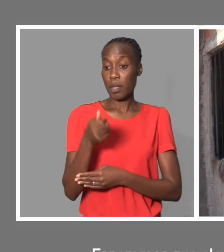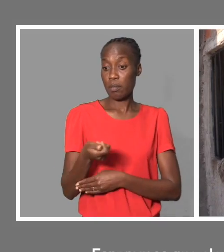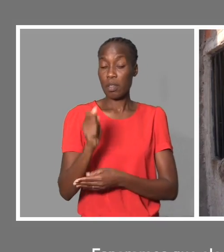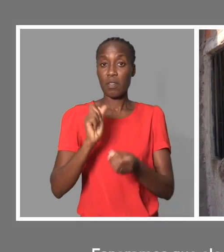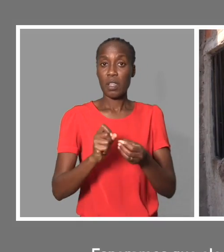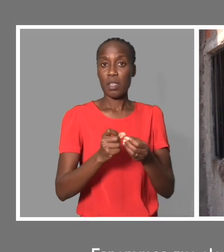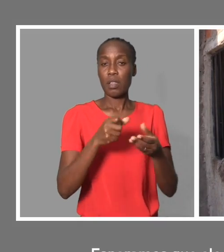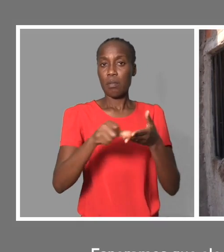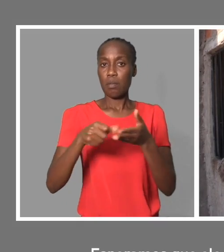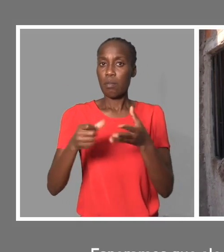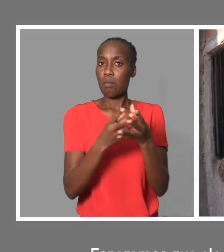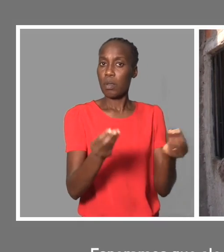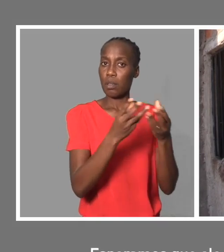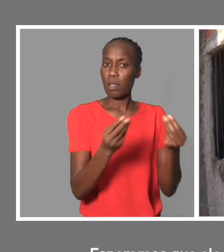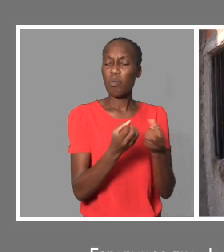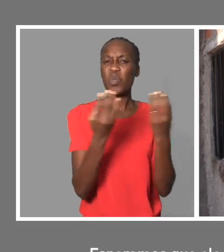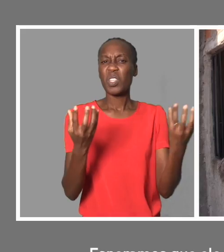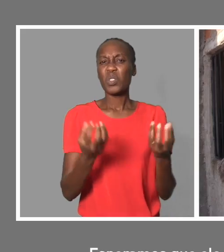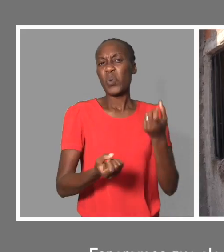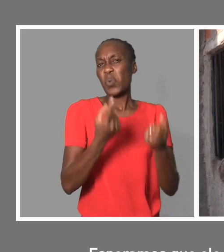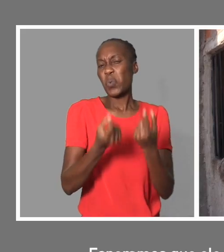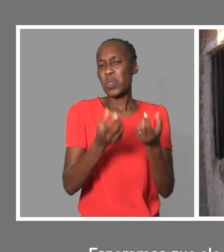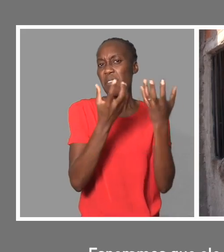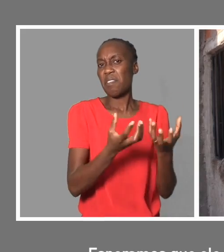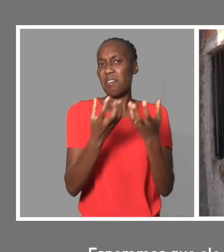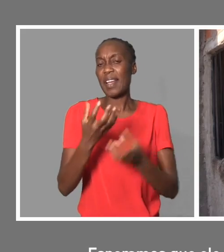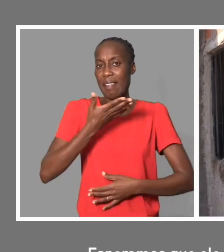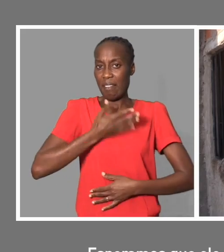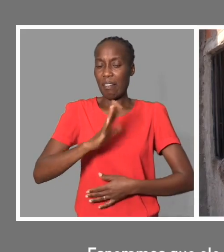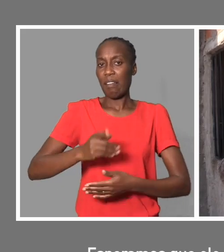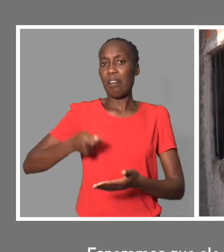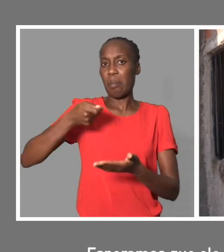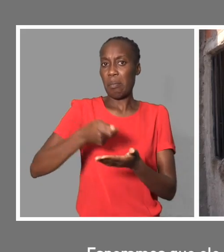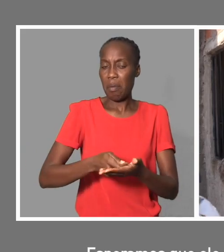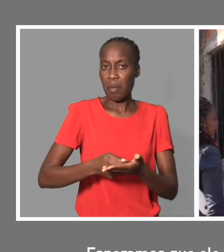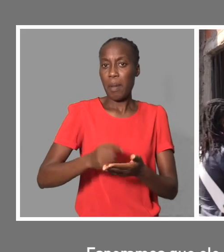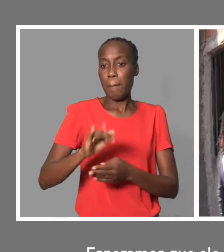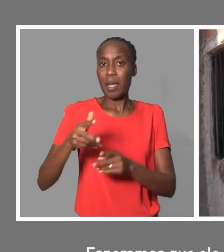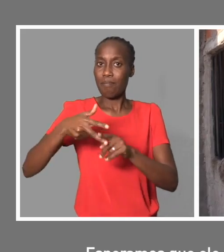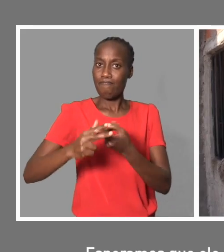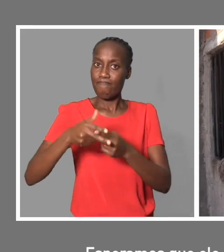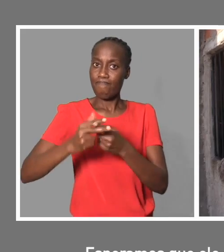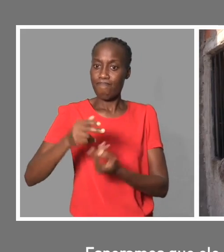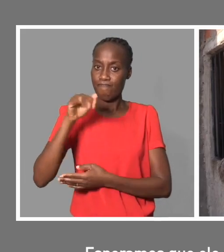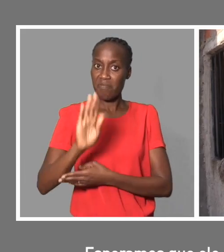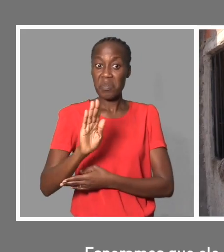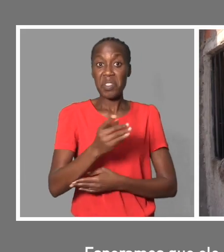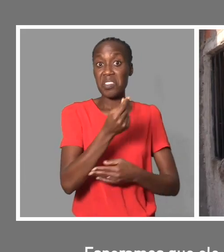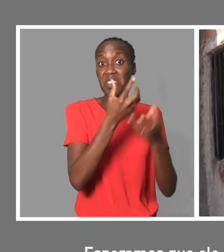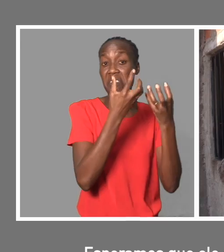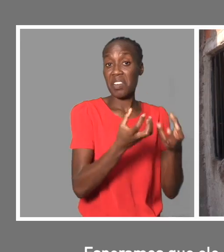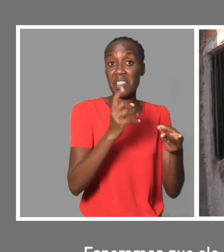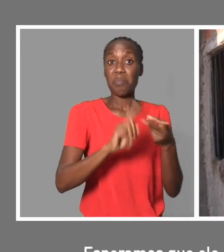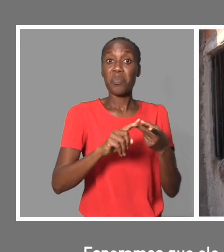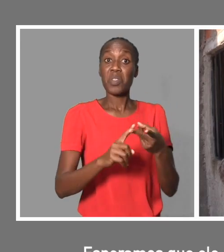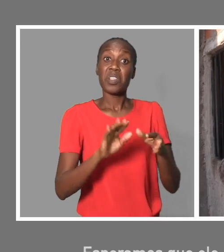Esperamos que ele consiga ter mais dinheiro do que o que já faz, para que possa melhorar as